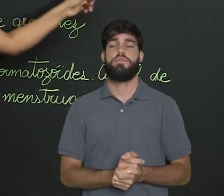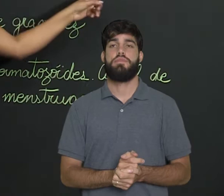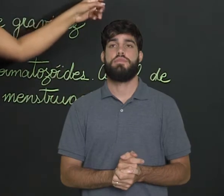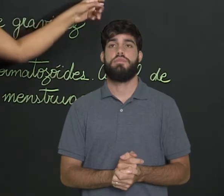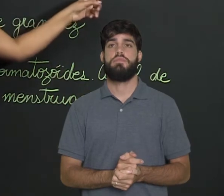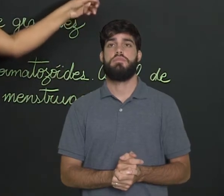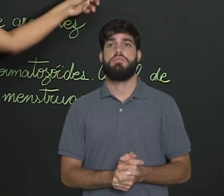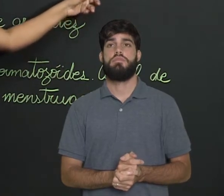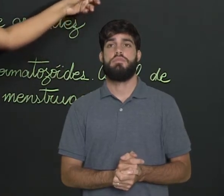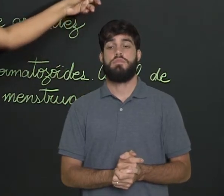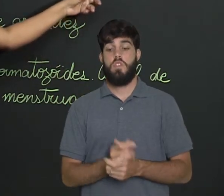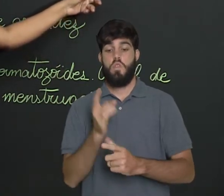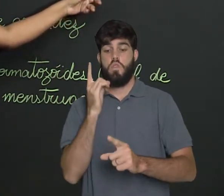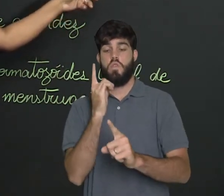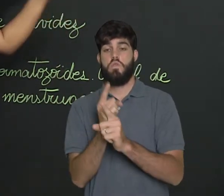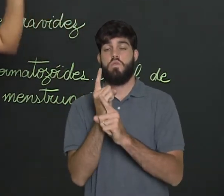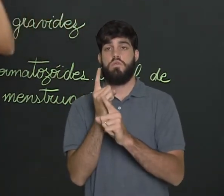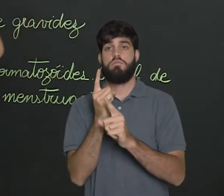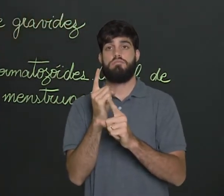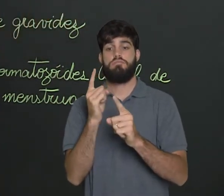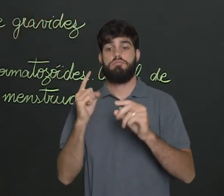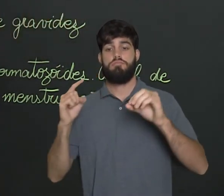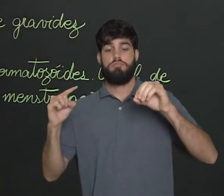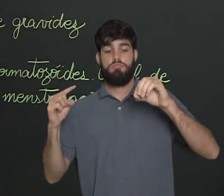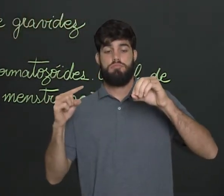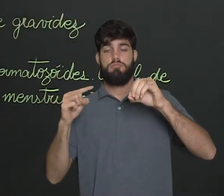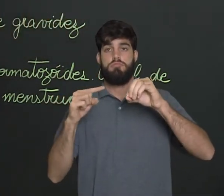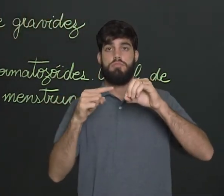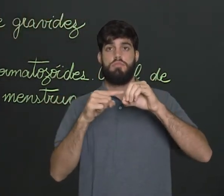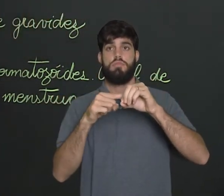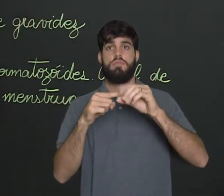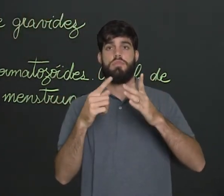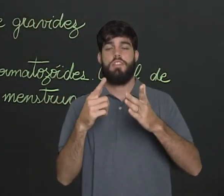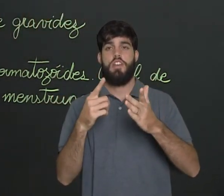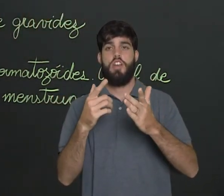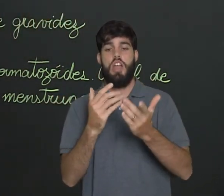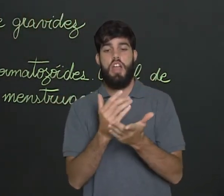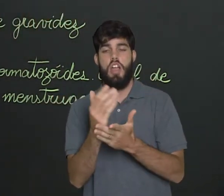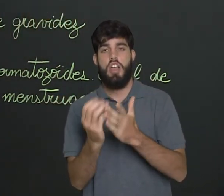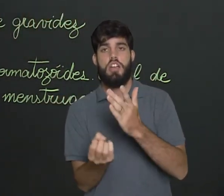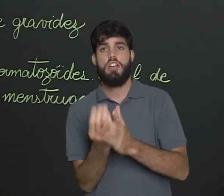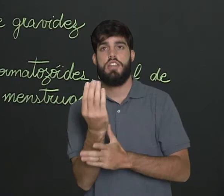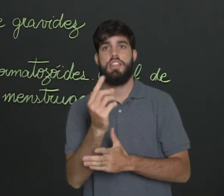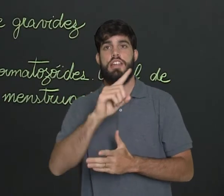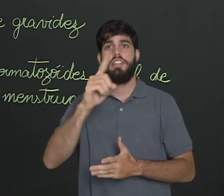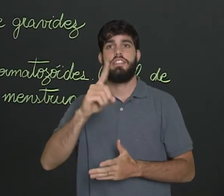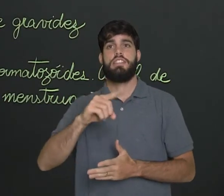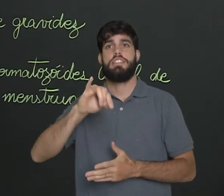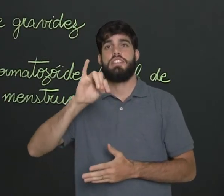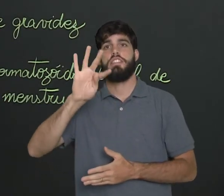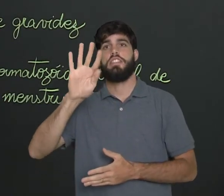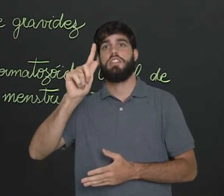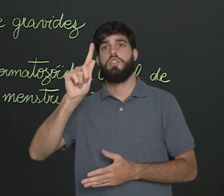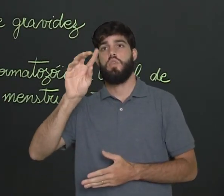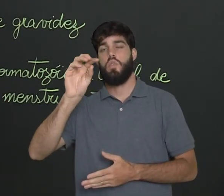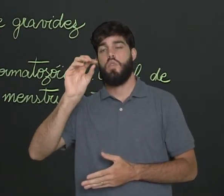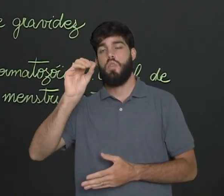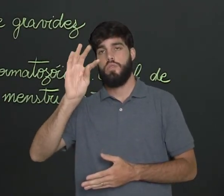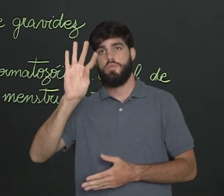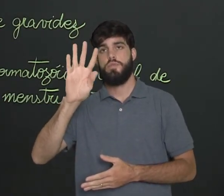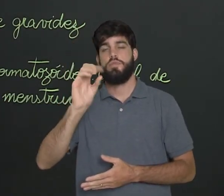é onde ocorre a fecundação. O encontro do espermatozoide com o óvulo, a formação do zigoto, a célula número